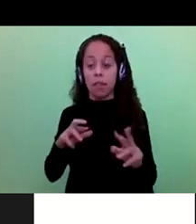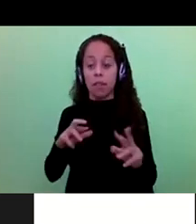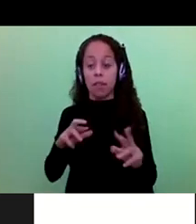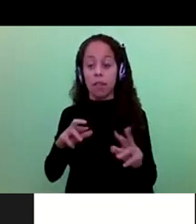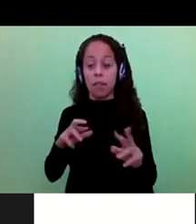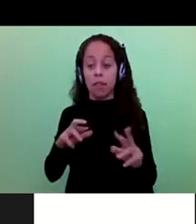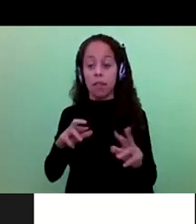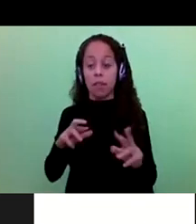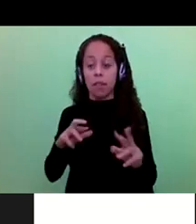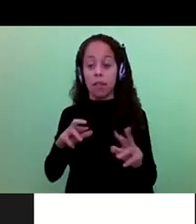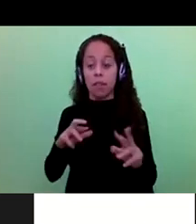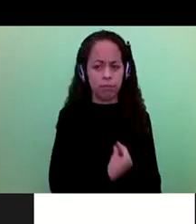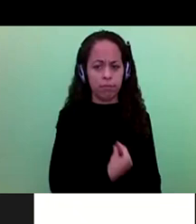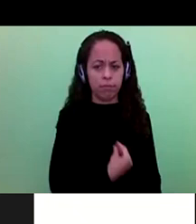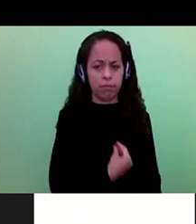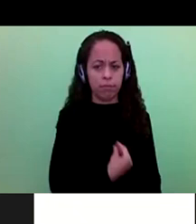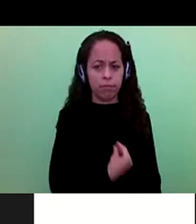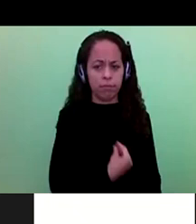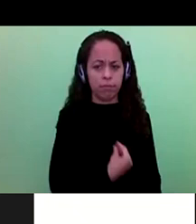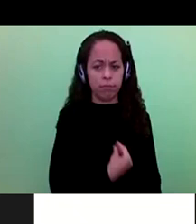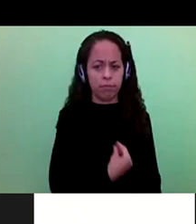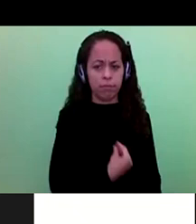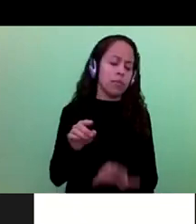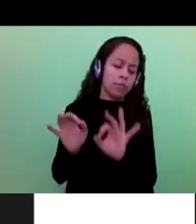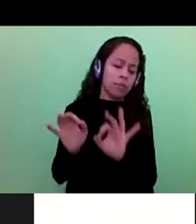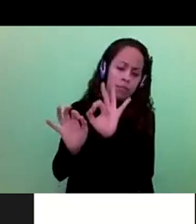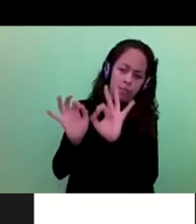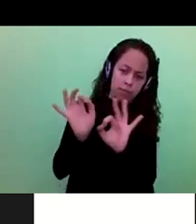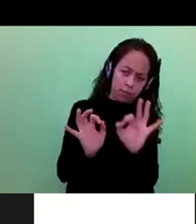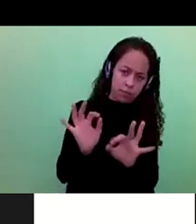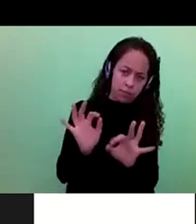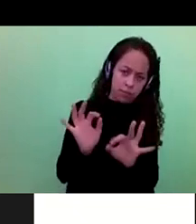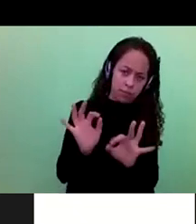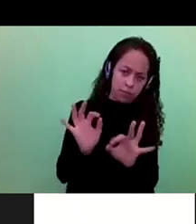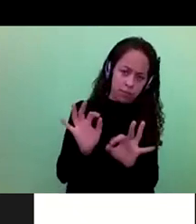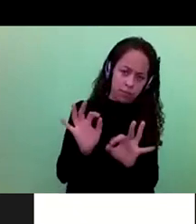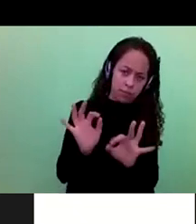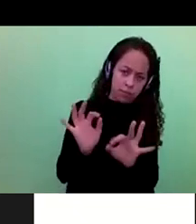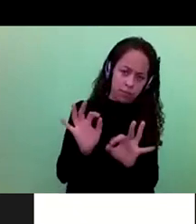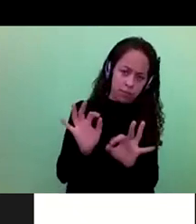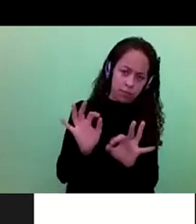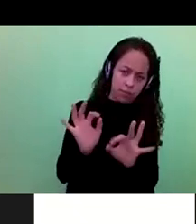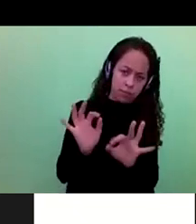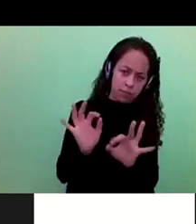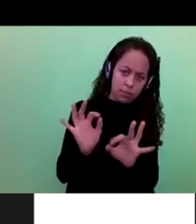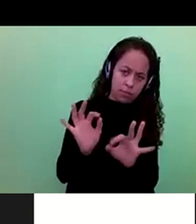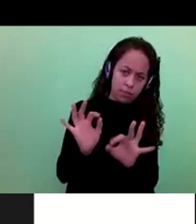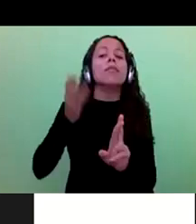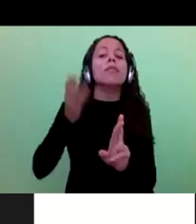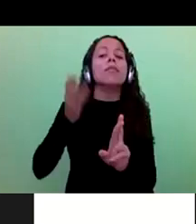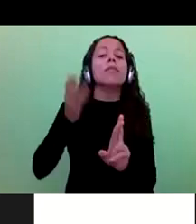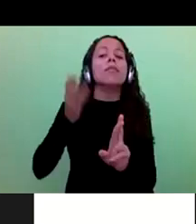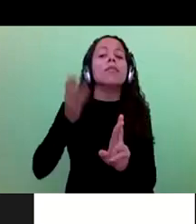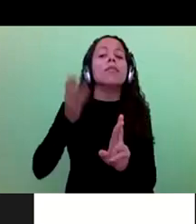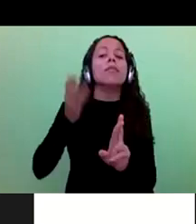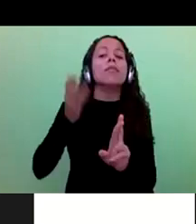estão presentes, né, a partir, né, dessa organização social, né, que tem como referência a